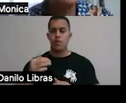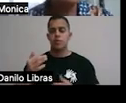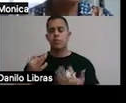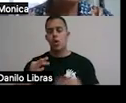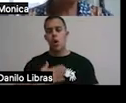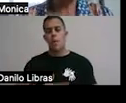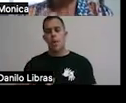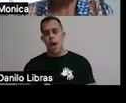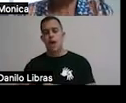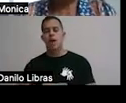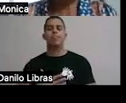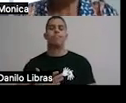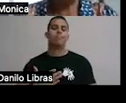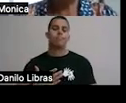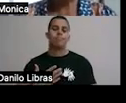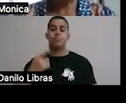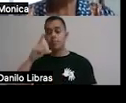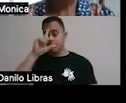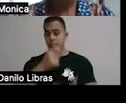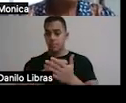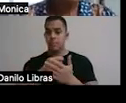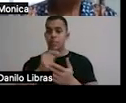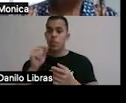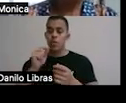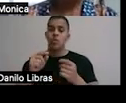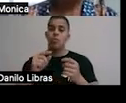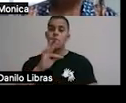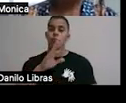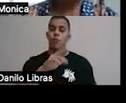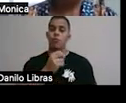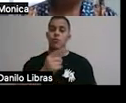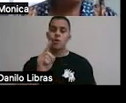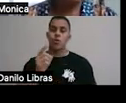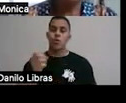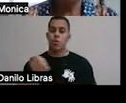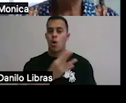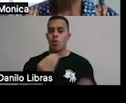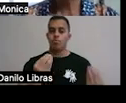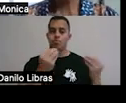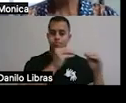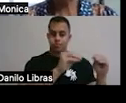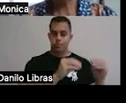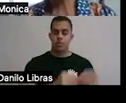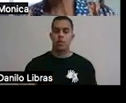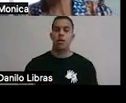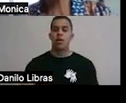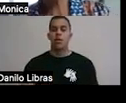Uhum. Decidiram colocar uma função nova nessas leveduras probióticas